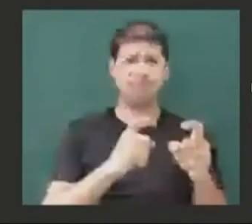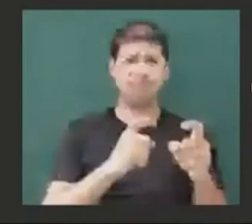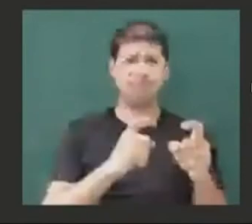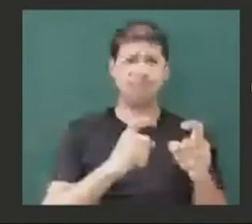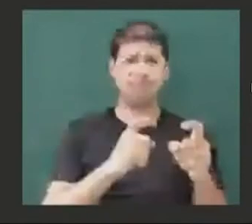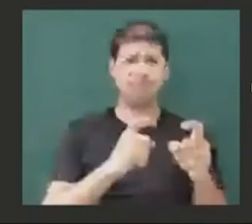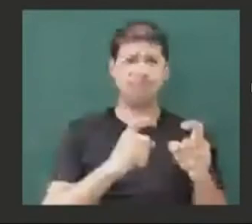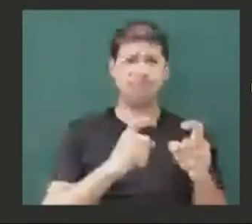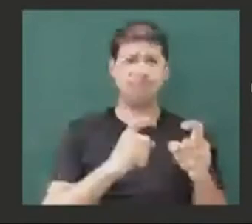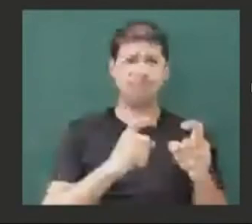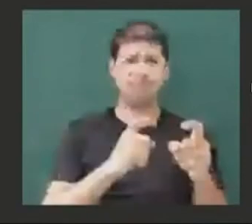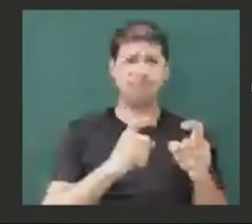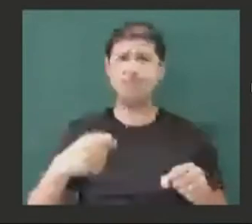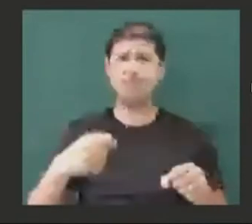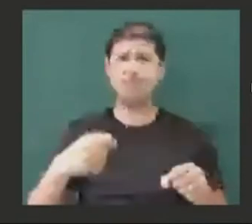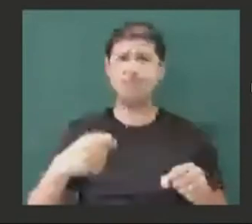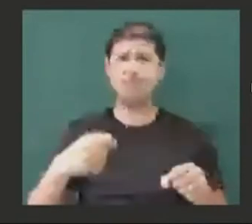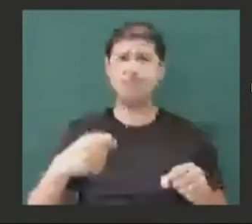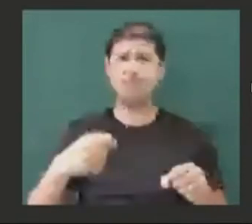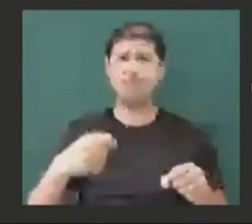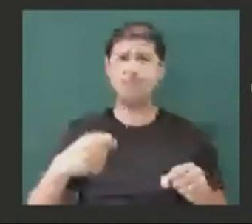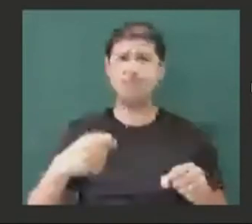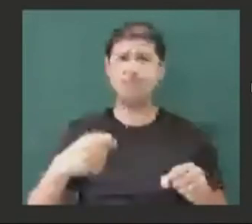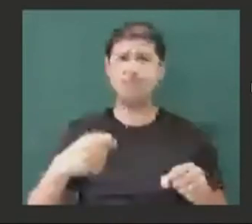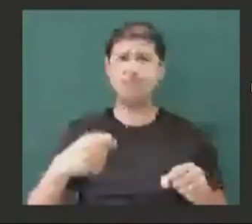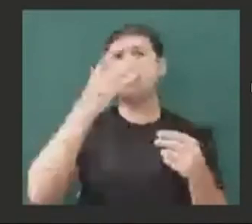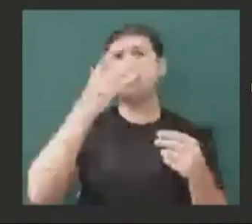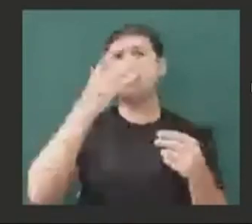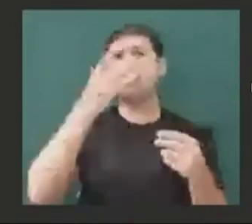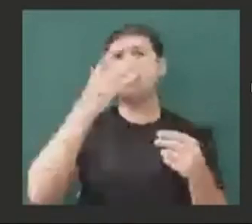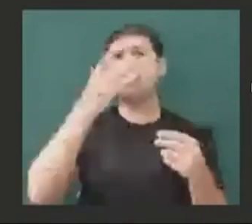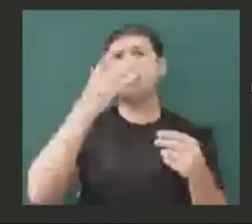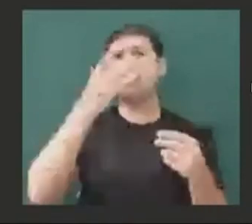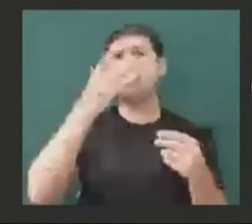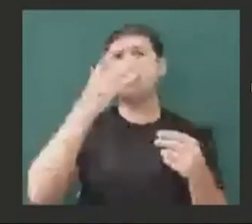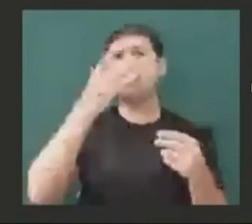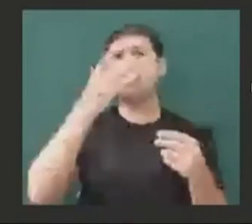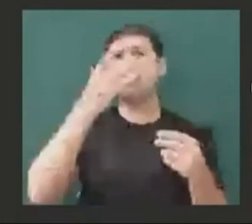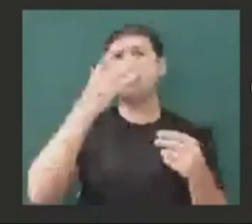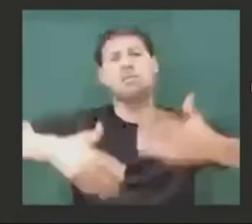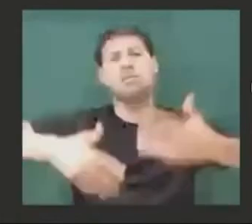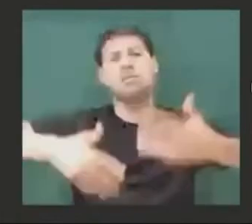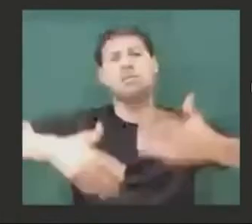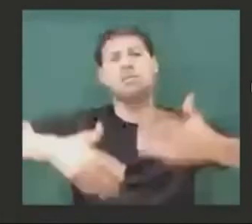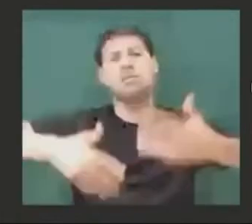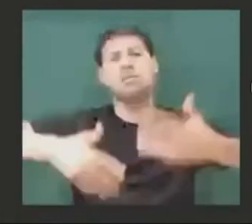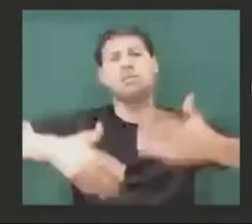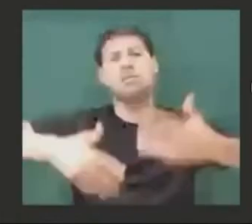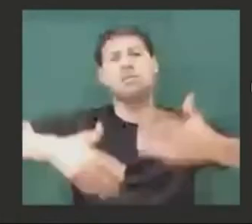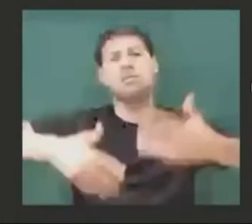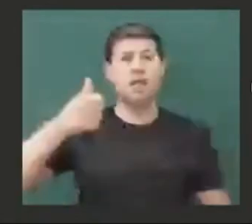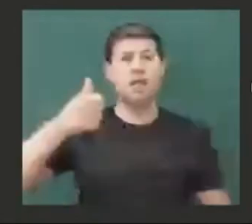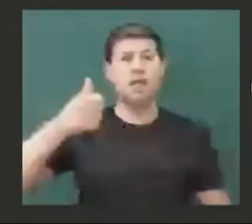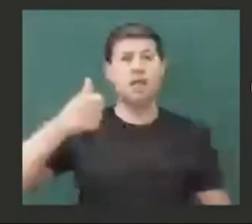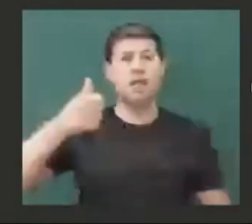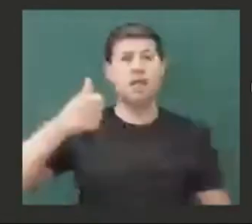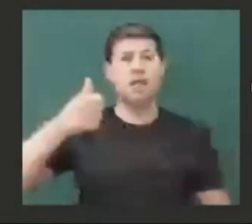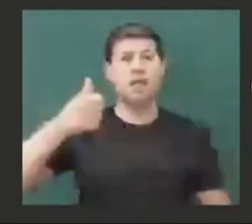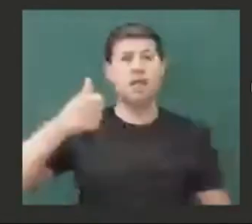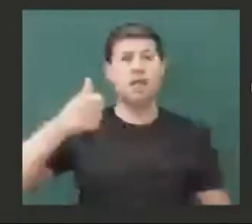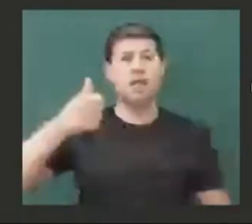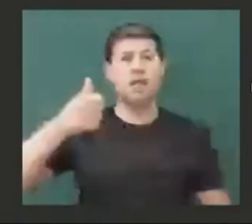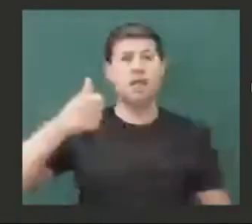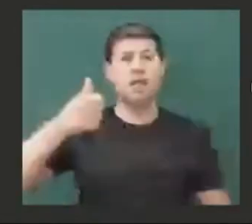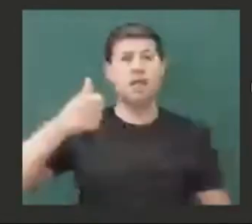tem muita gente fazendo muito discurso e ganhando muito dinheiro para fazer os discursos de energia